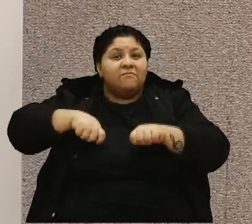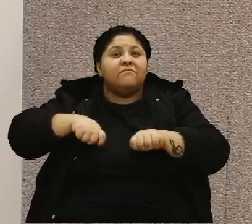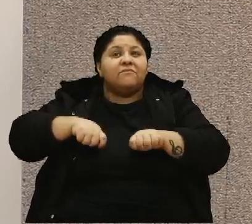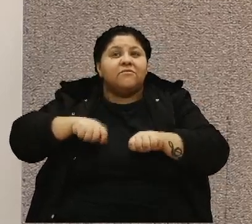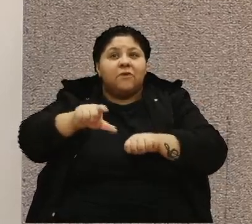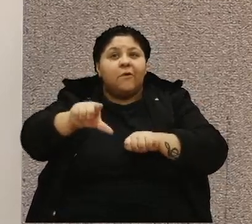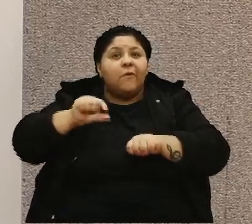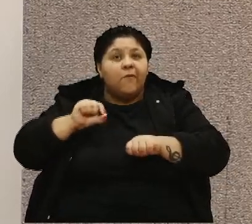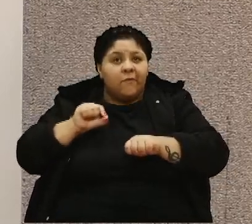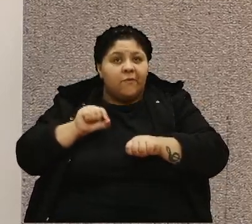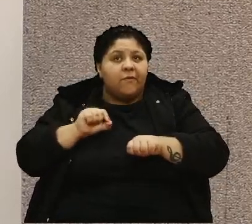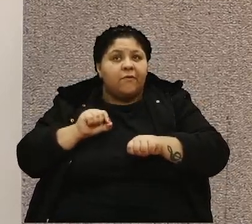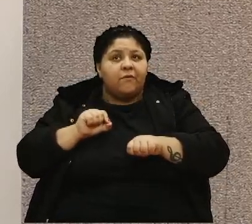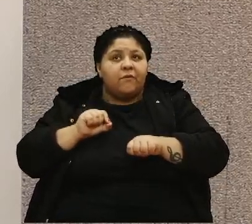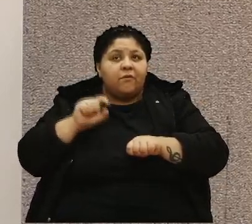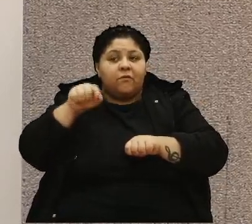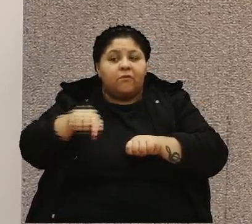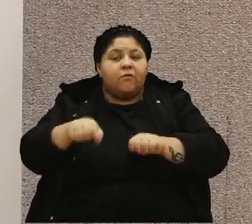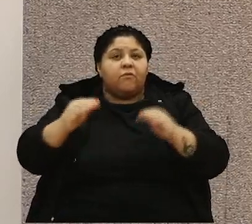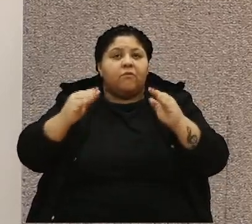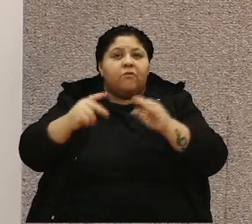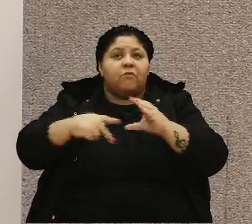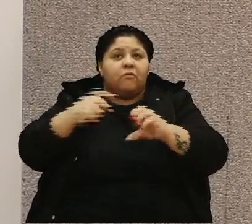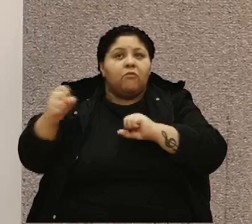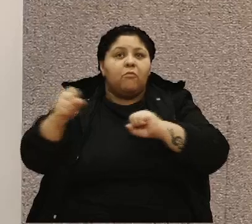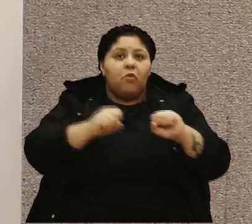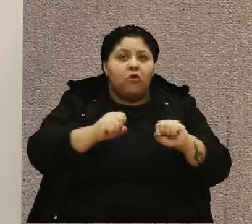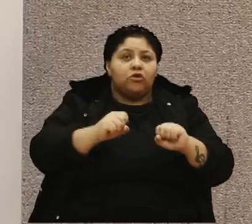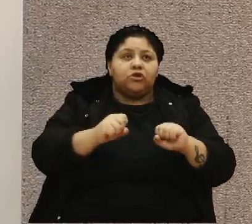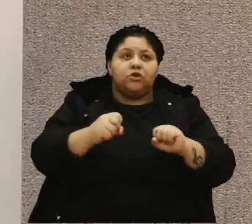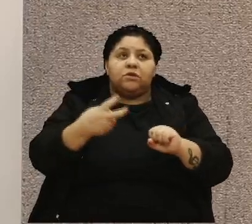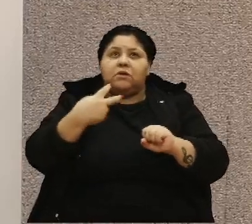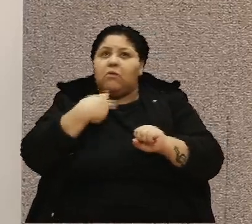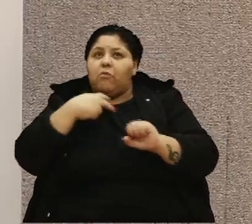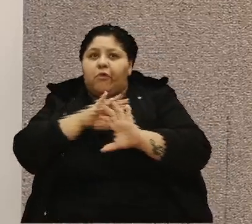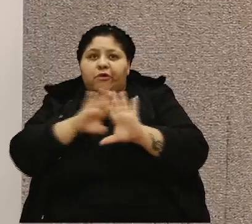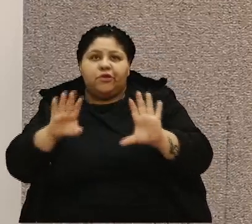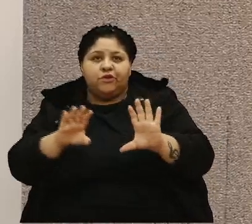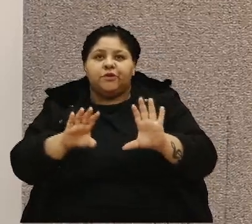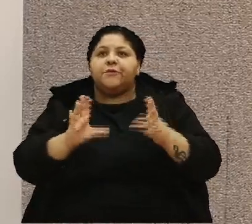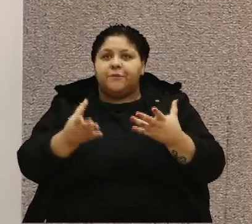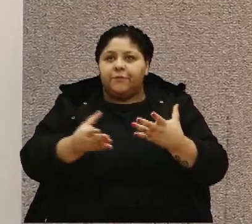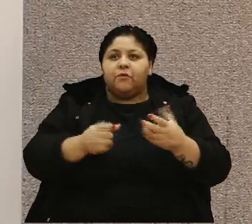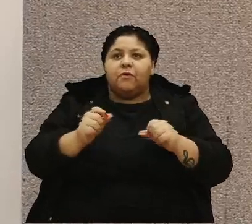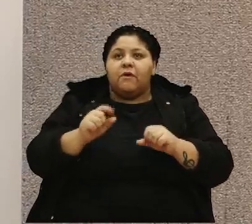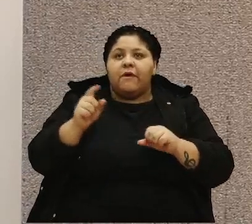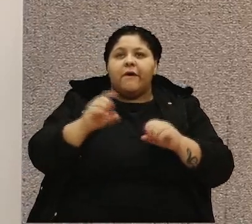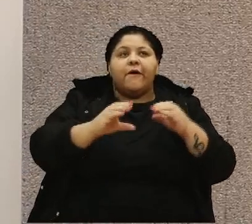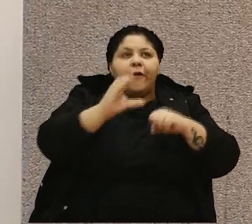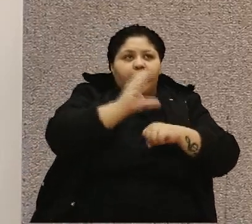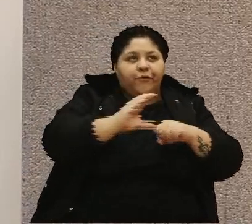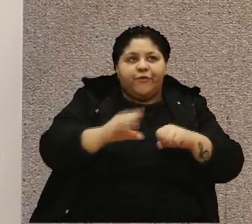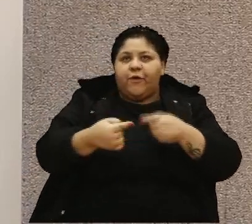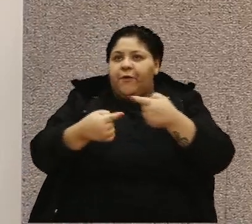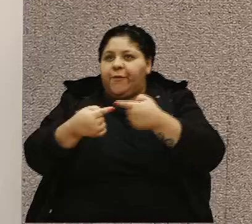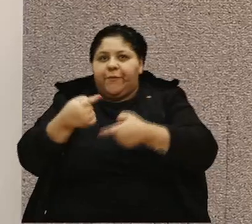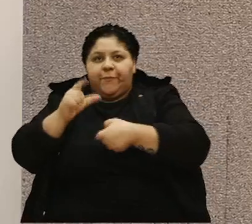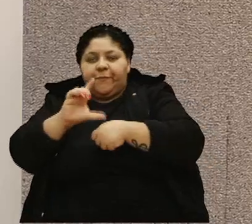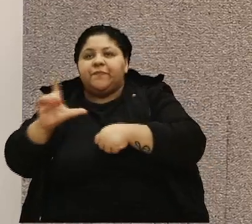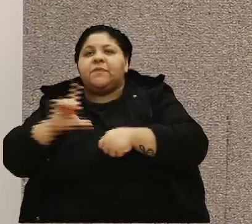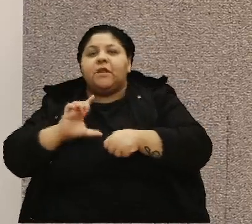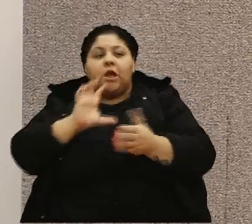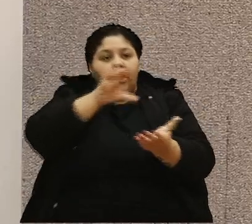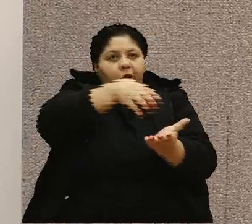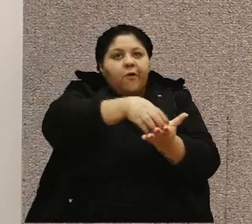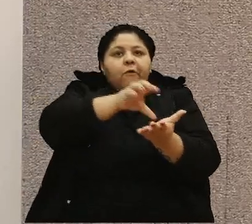para decidir aqui, por esta Câmara, o que pode ou não pode, o que é, o que não é inconstitucional. Evidentemente que existem os órgãos